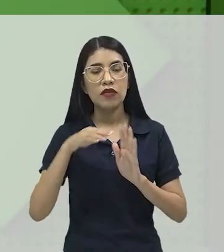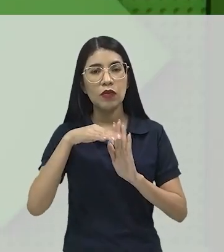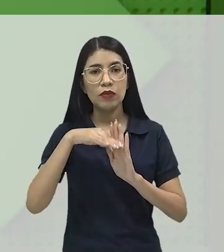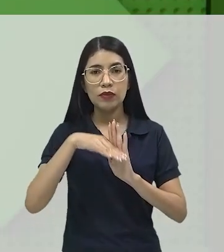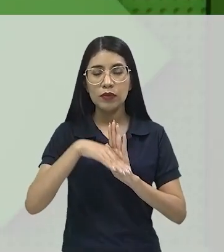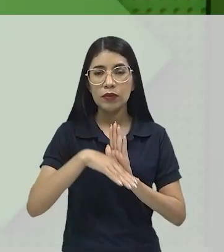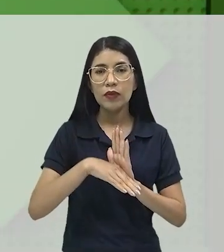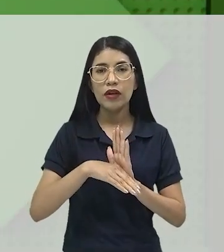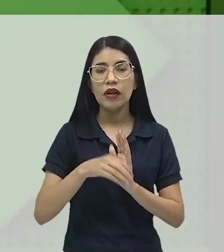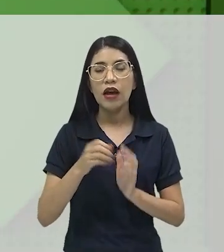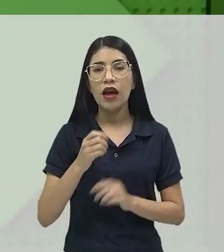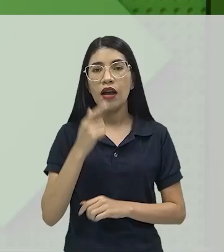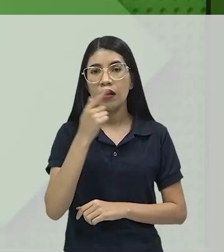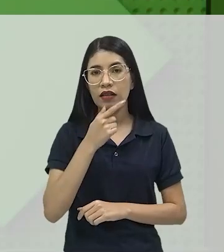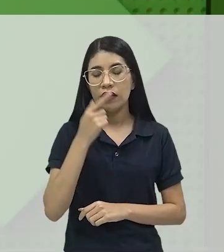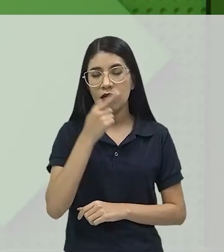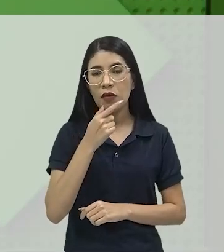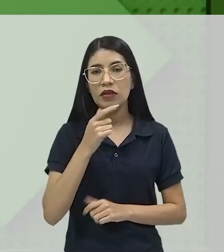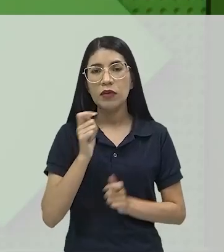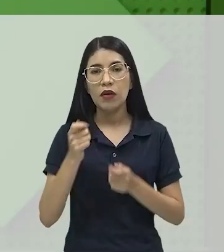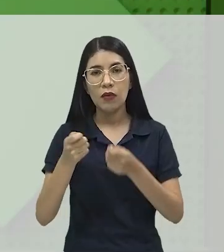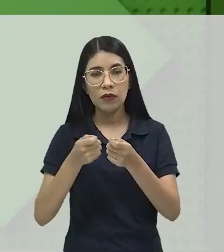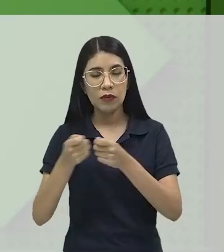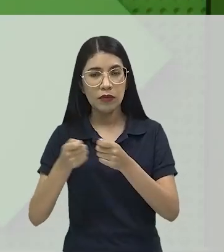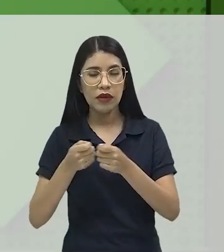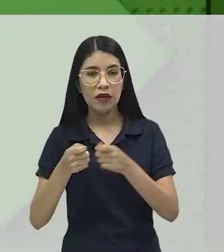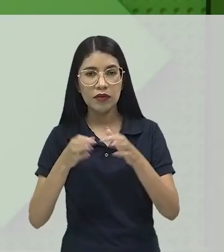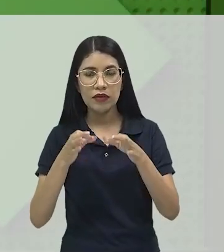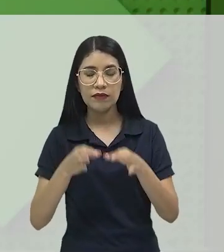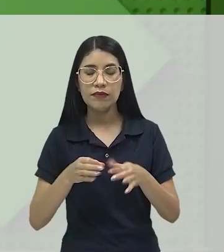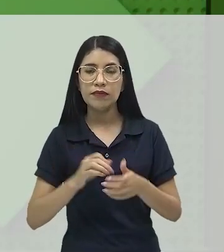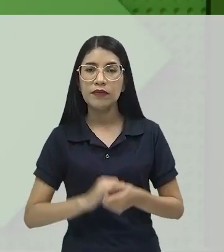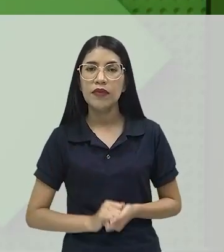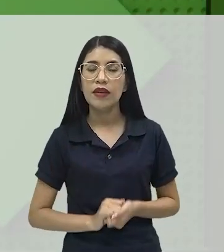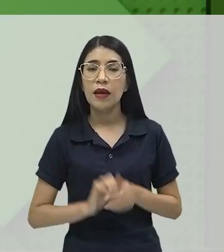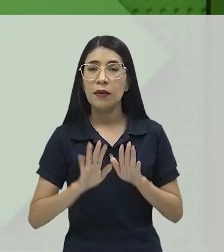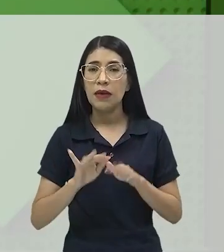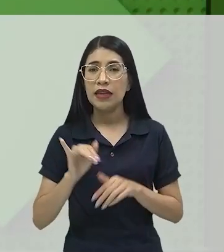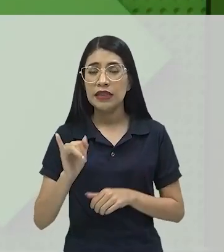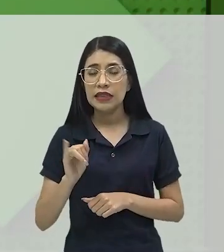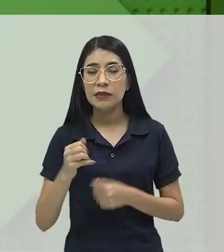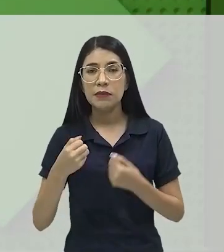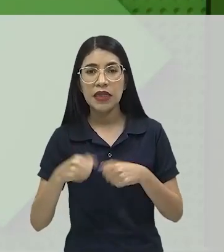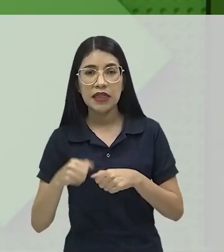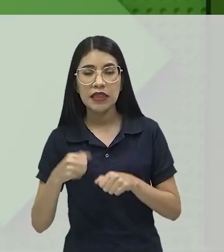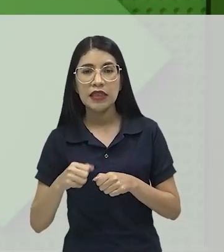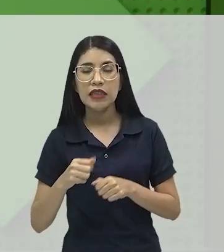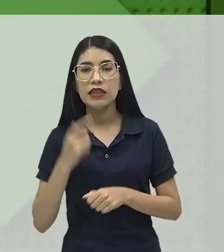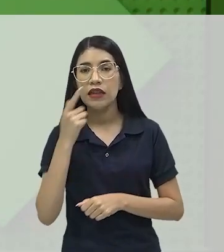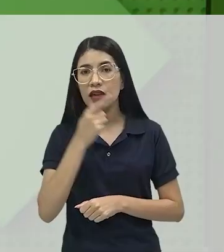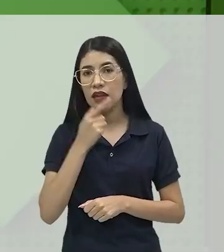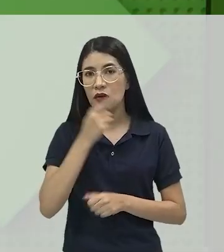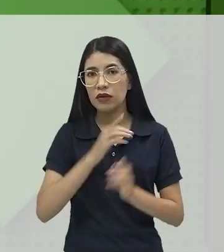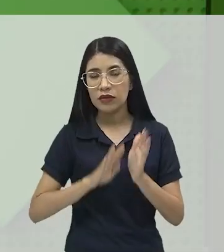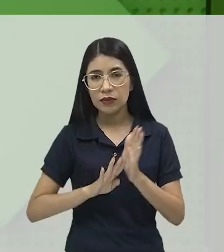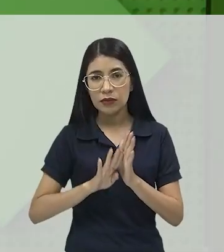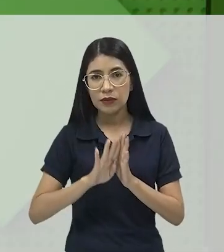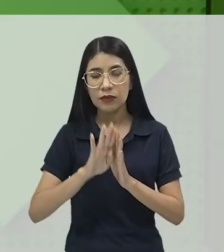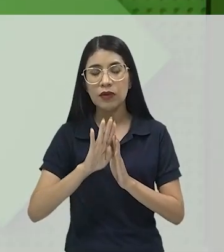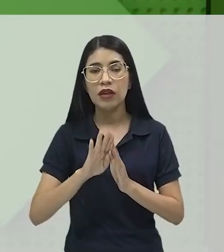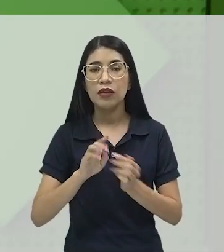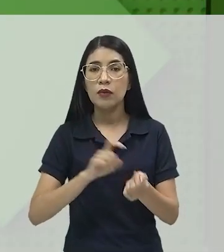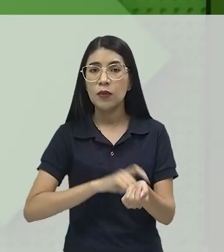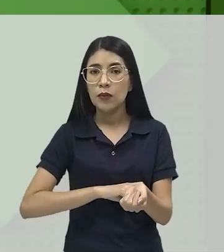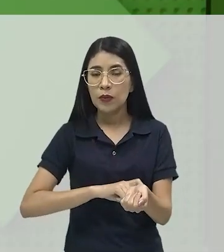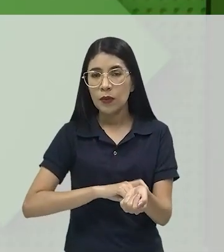essa glicose, certo? Para manter no nível adequado. Agora, se a gente está precisando de glicose,